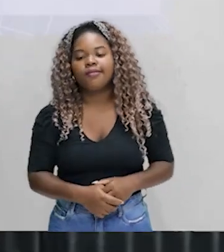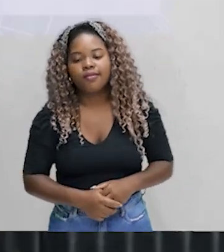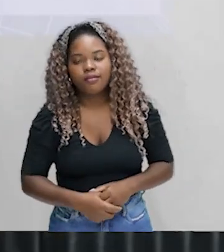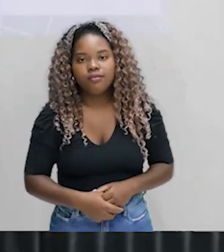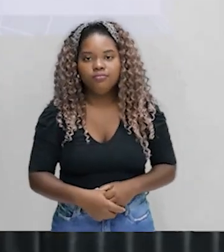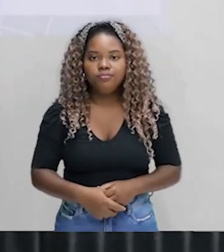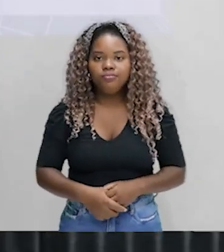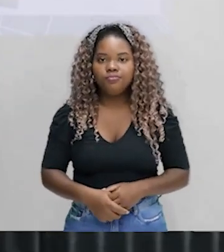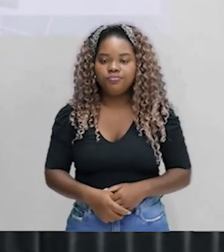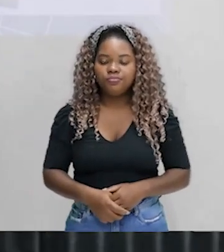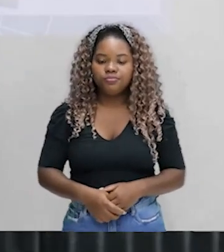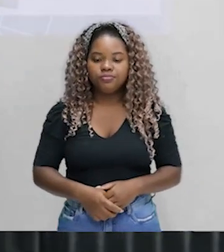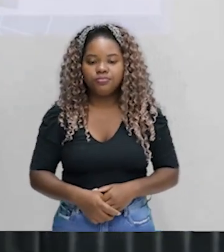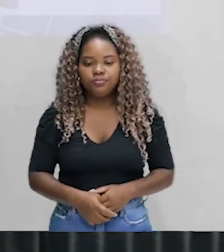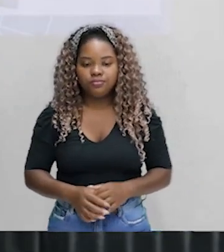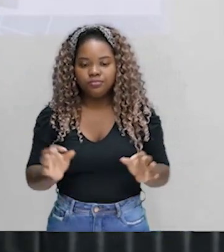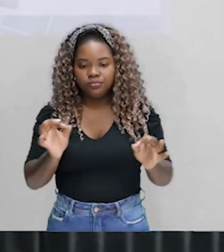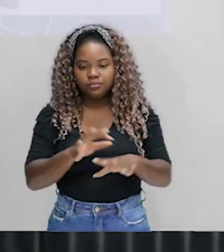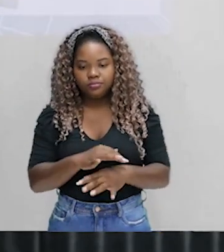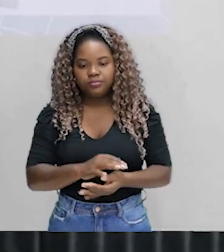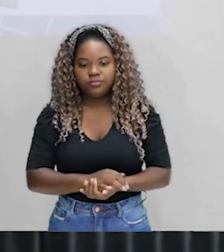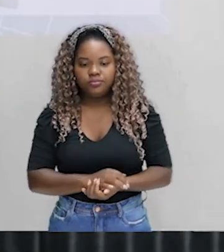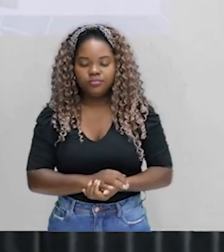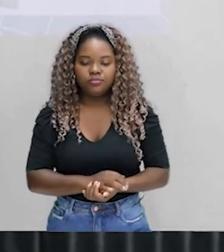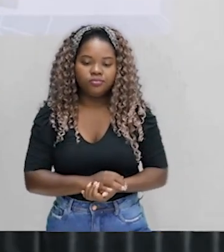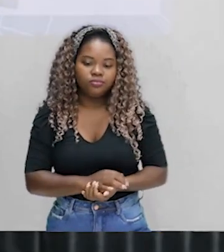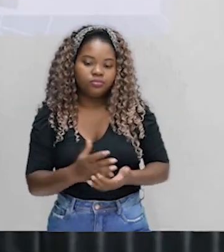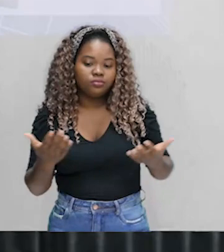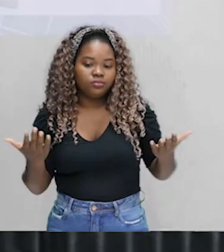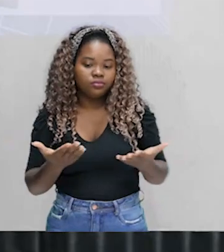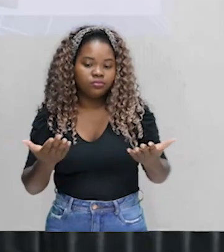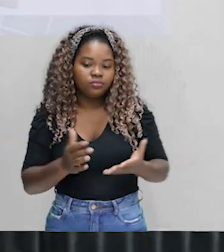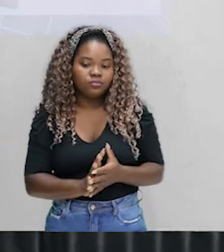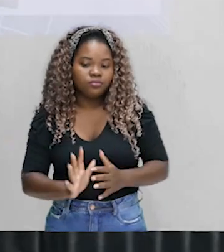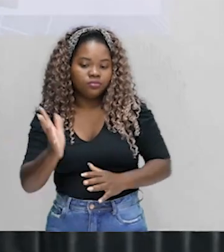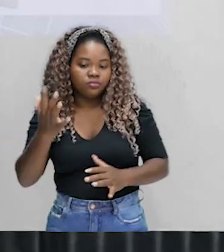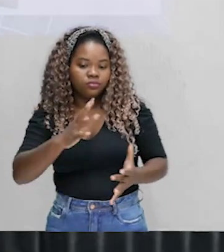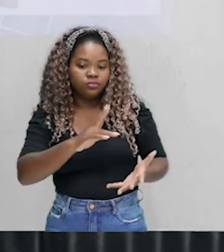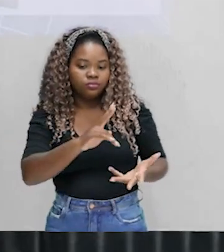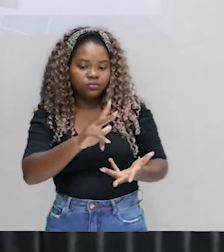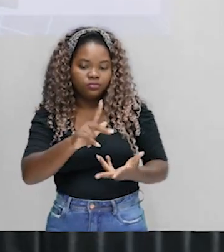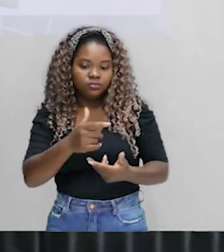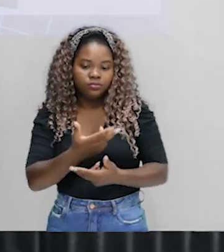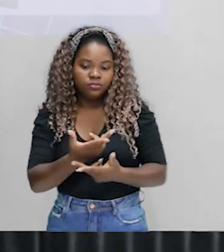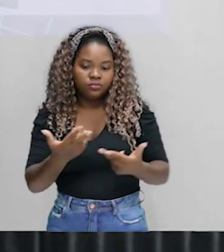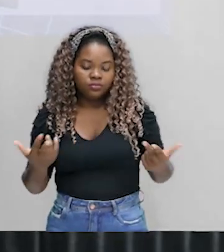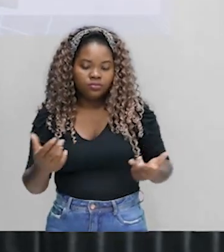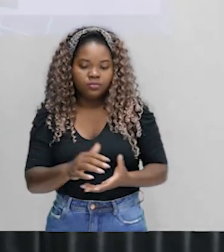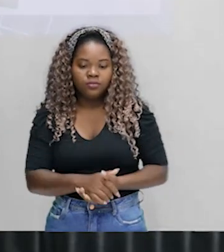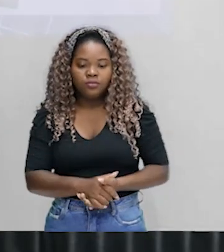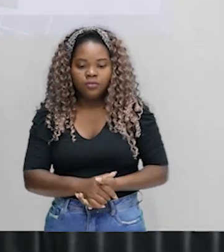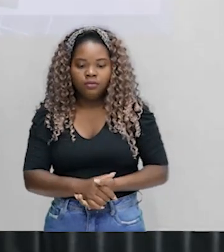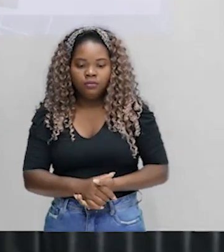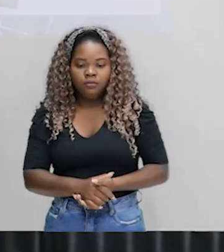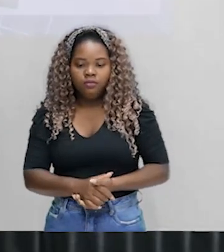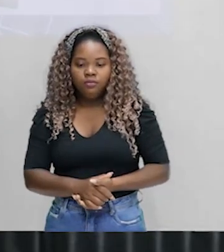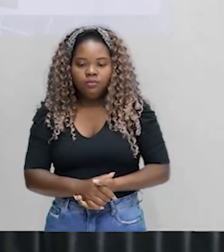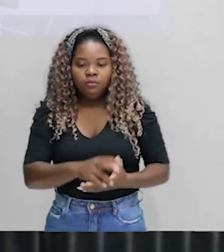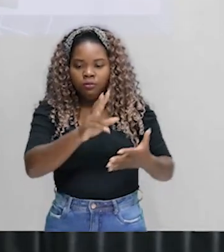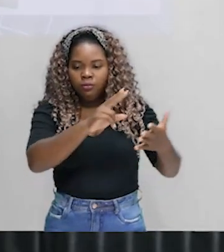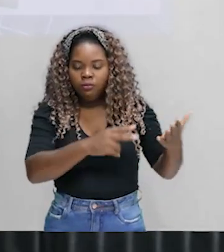tá? Então é isso. Agora falando sobre a origem dos planetas, tá? Os restos